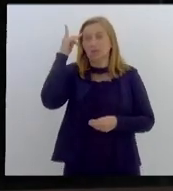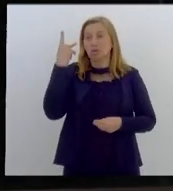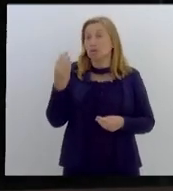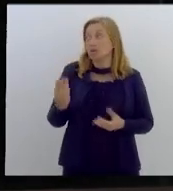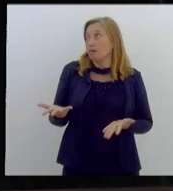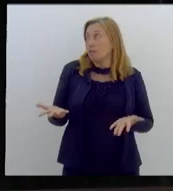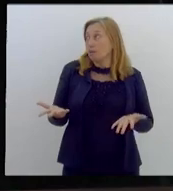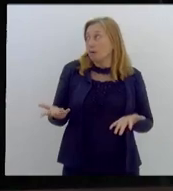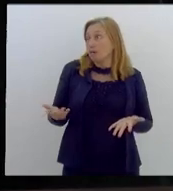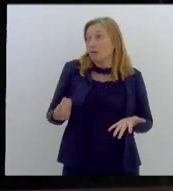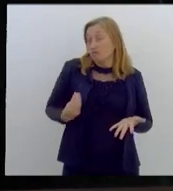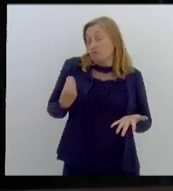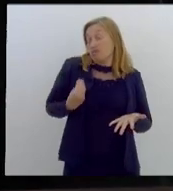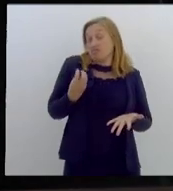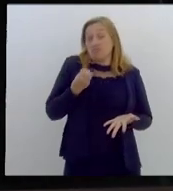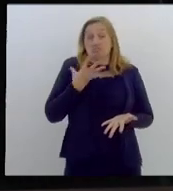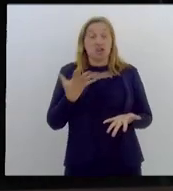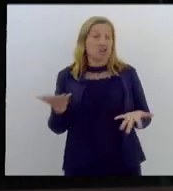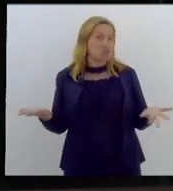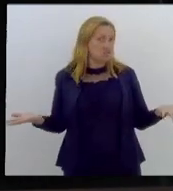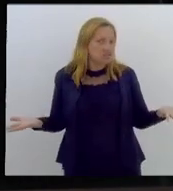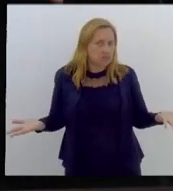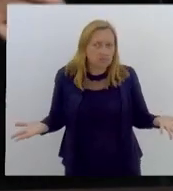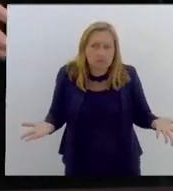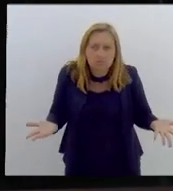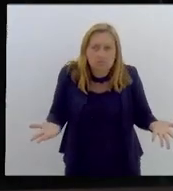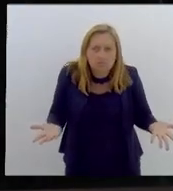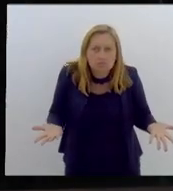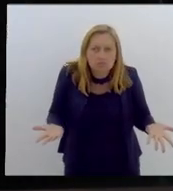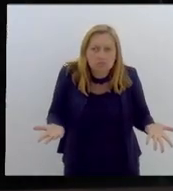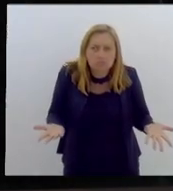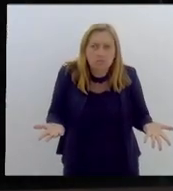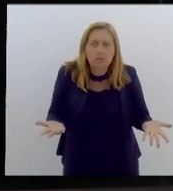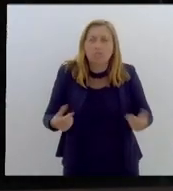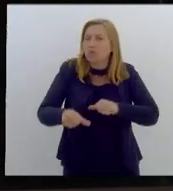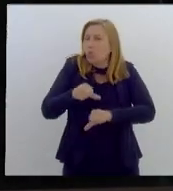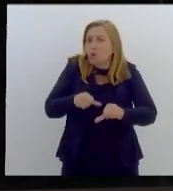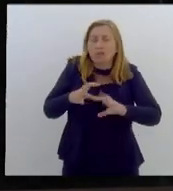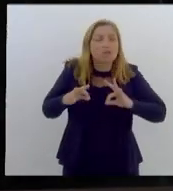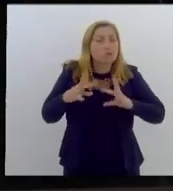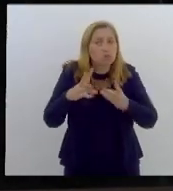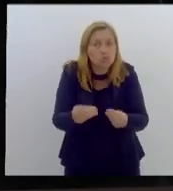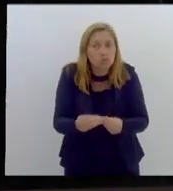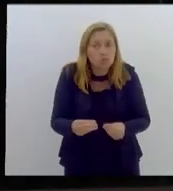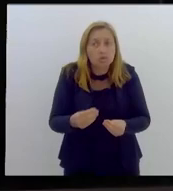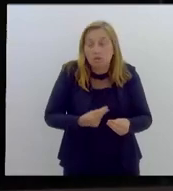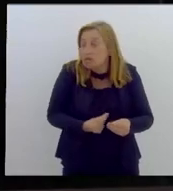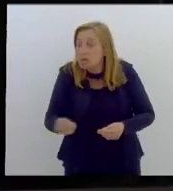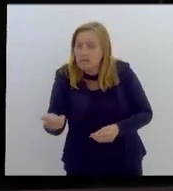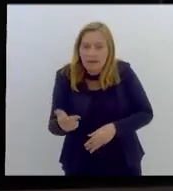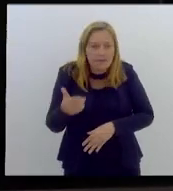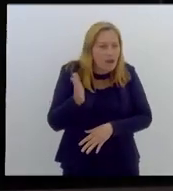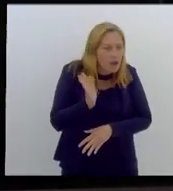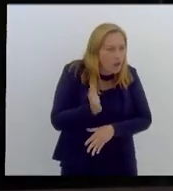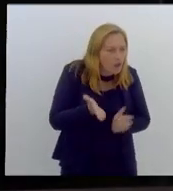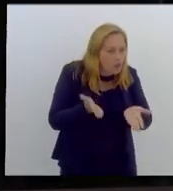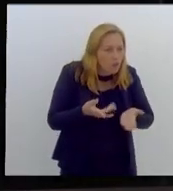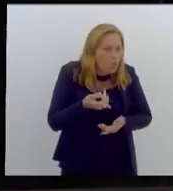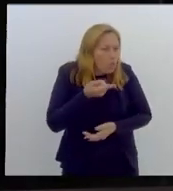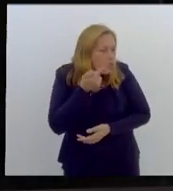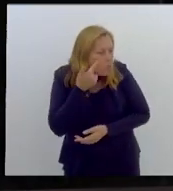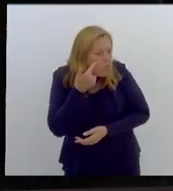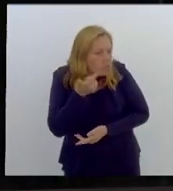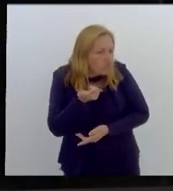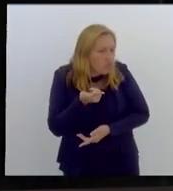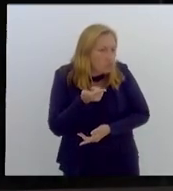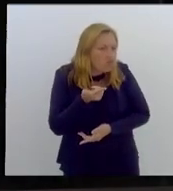situação de bem-estar social, o que não é exatamente o contrário. É só sair aqui um pouco, ver debaixo